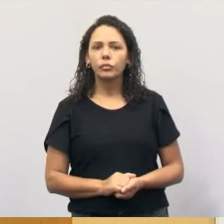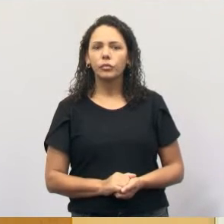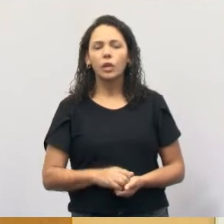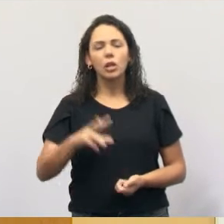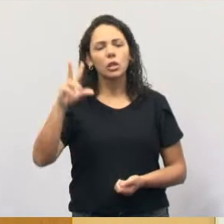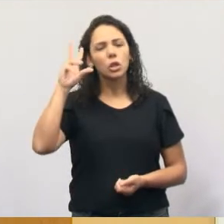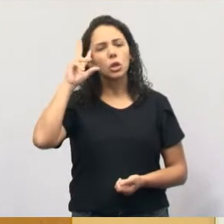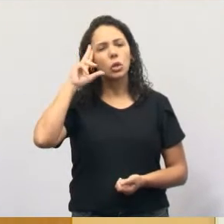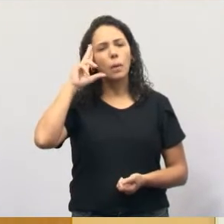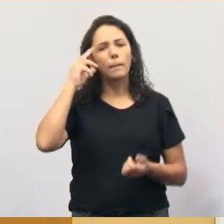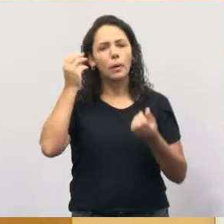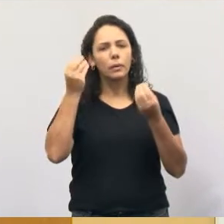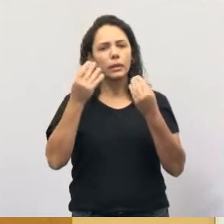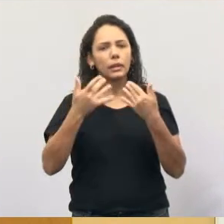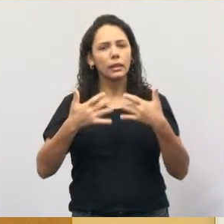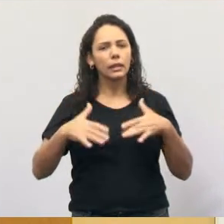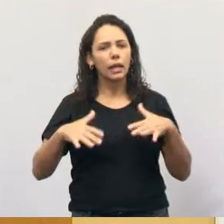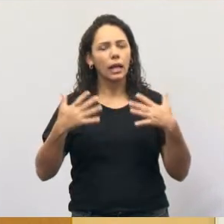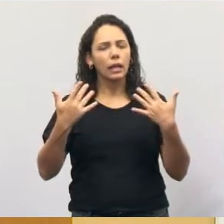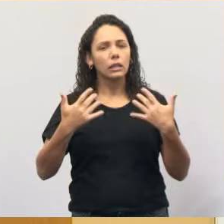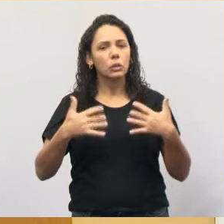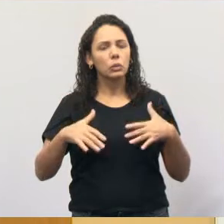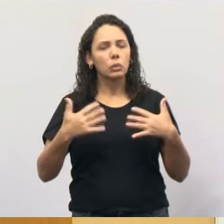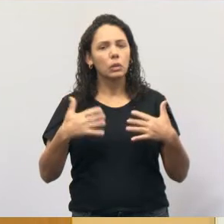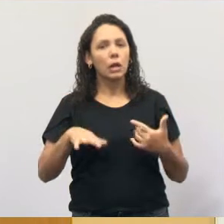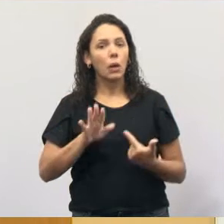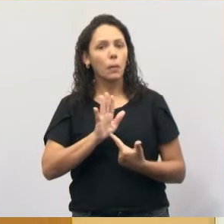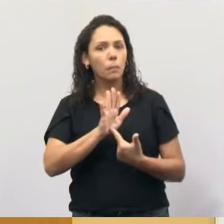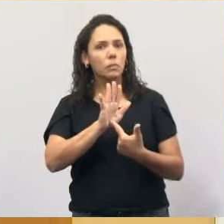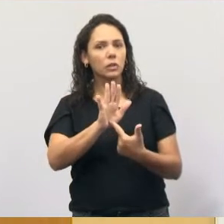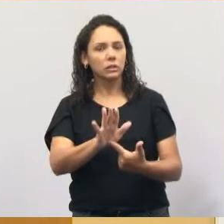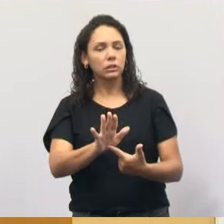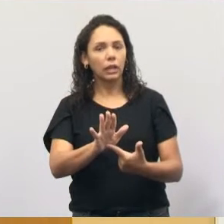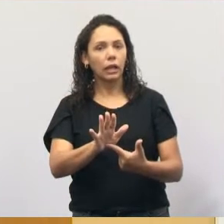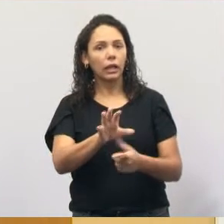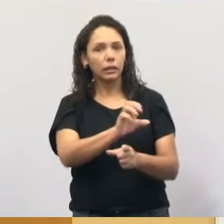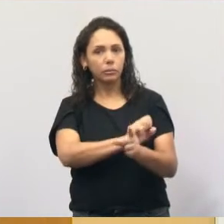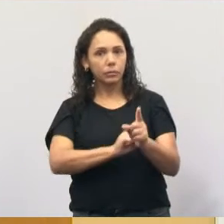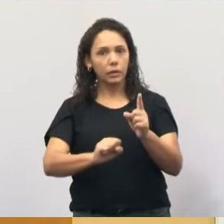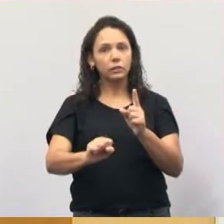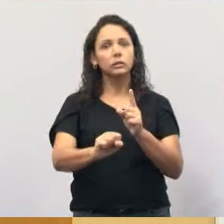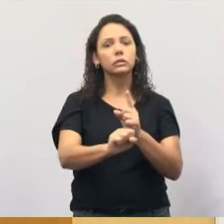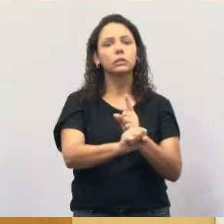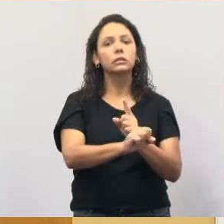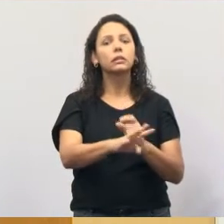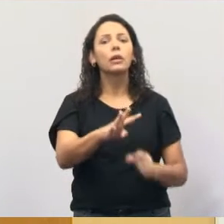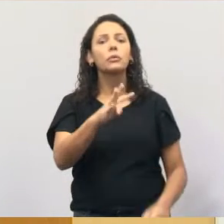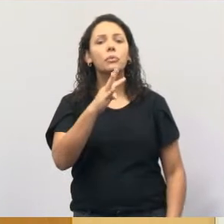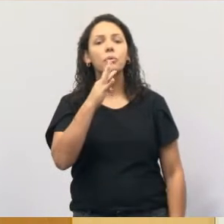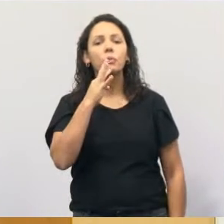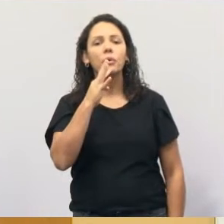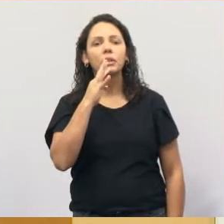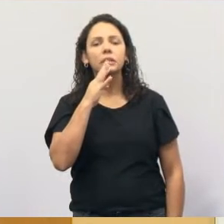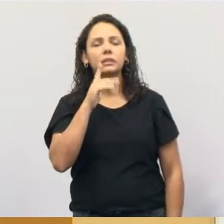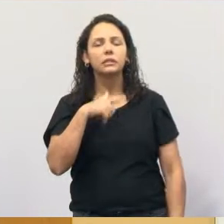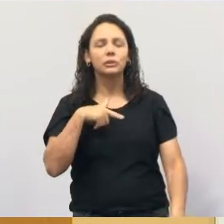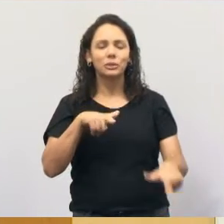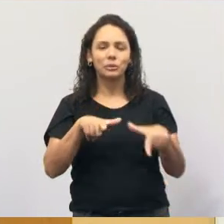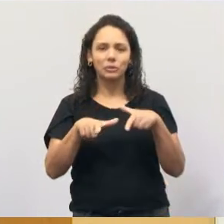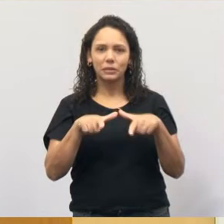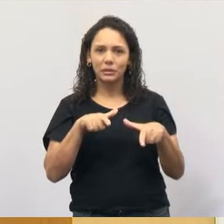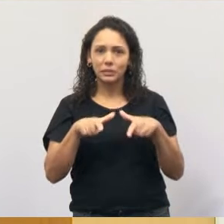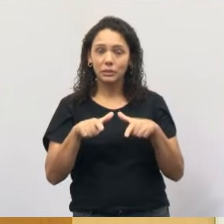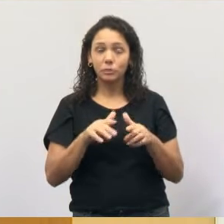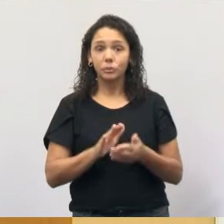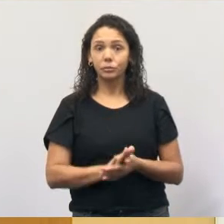natural e de forma que a sociedade de Jacareí pudesse conhecê-los, né? Cada trabalho que será apresentado.